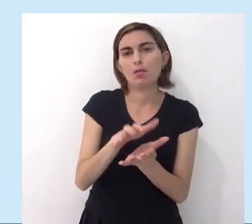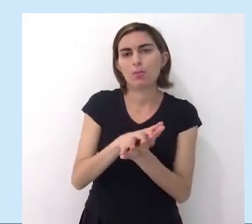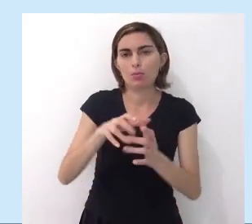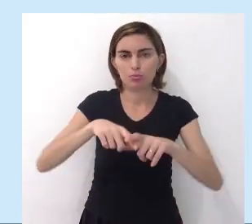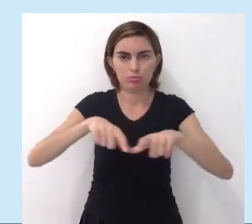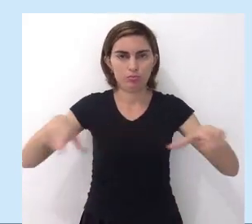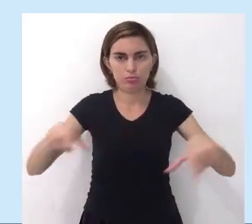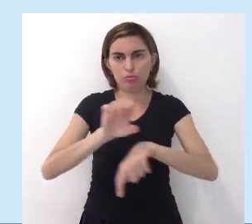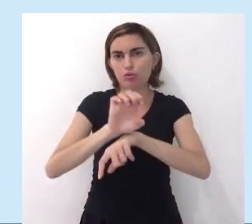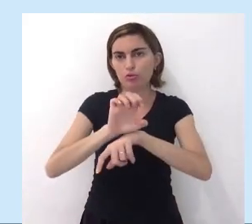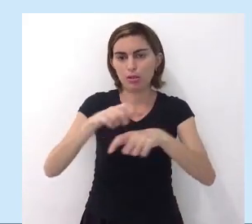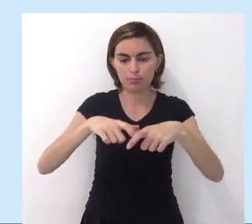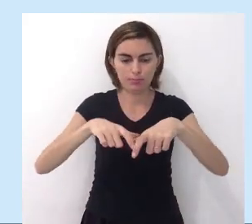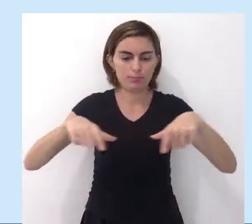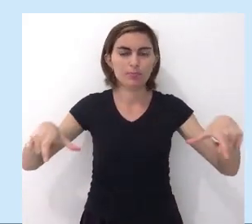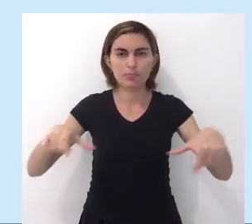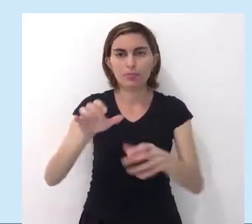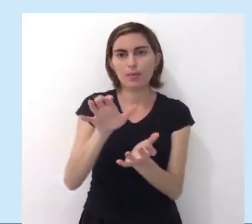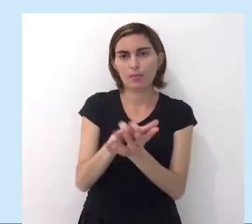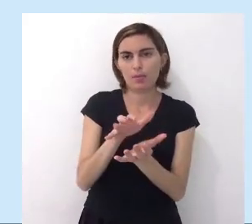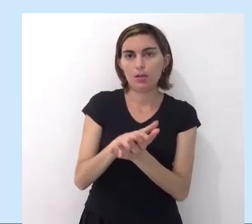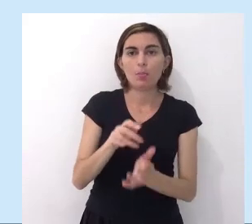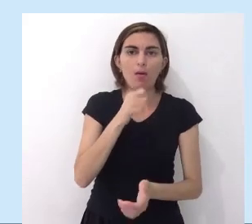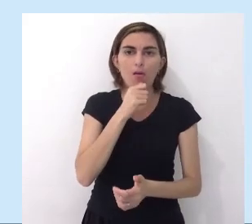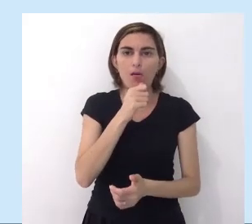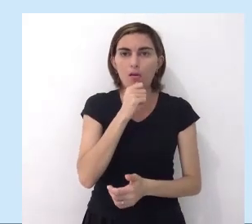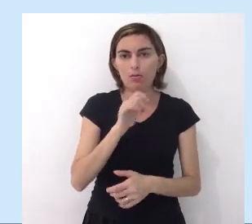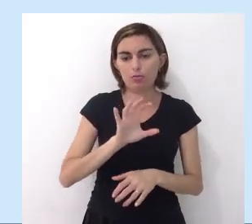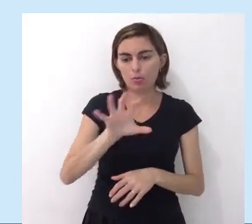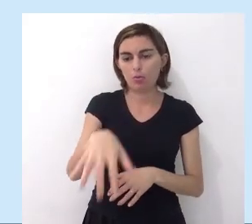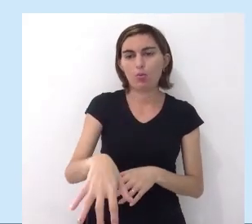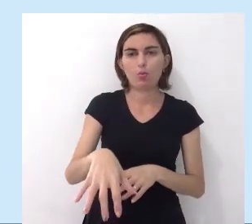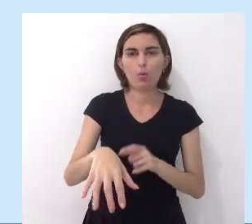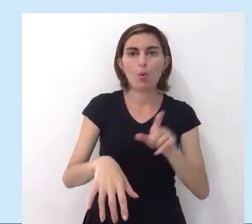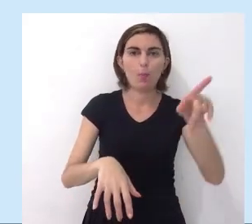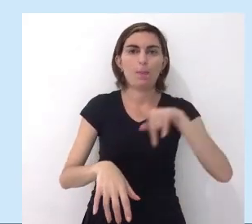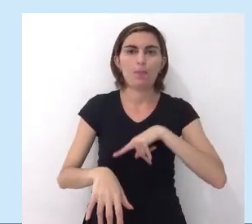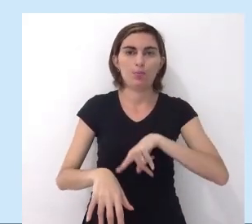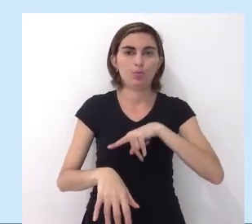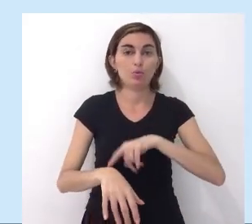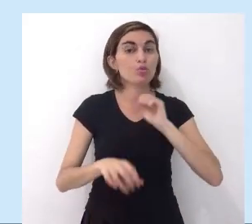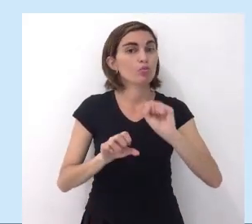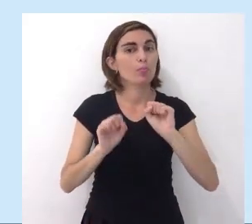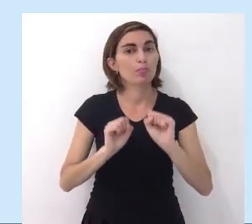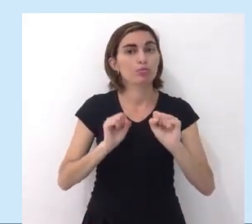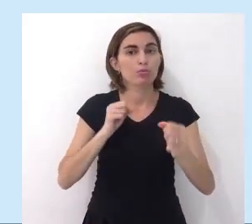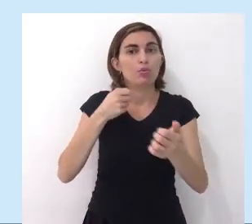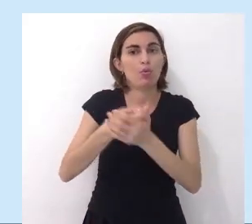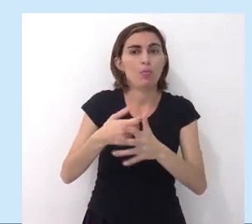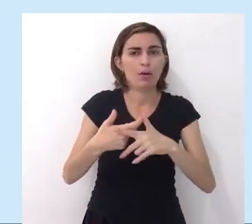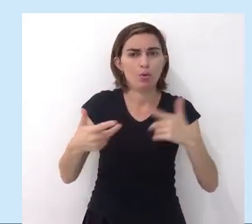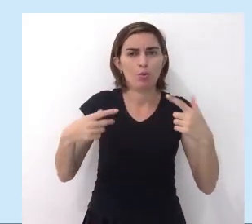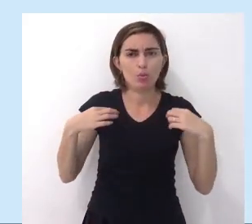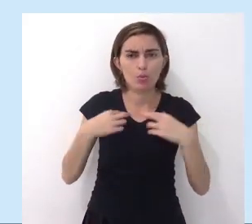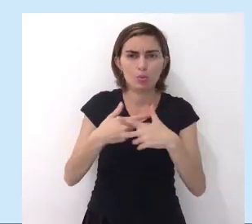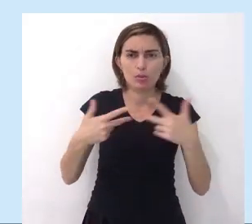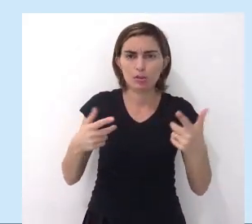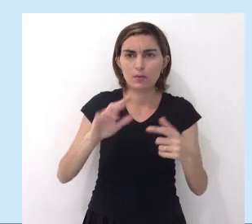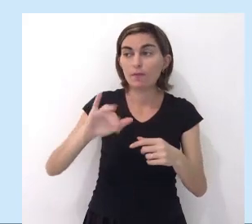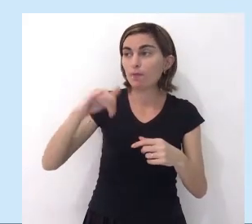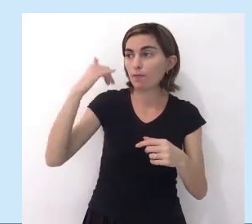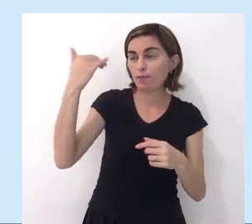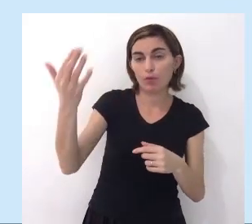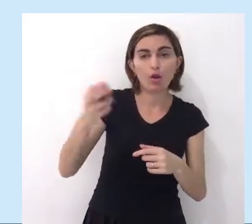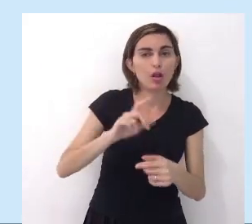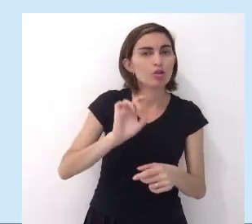Pernambuco, ok? Vamos supor que Pernambuco ainda fosse colônia aí dos portugueses. Então, a gente só podia comprar mercadorias